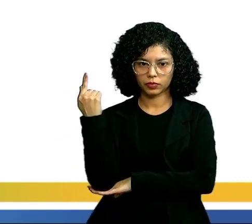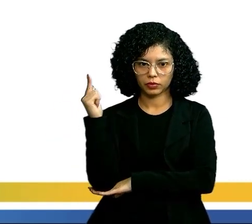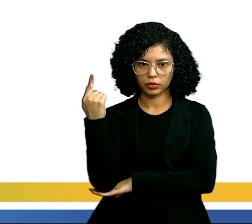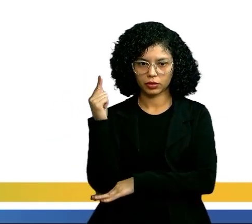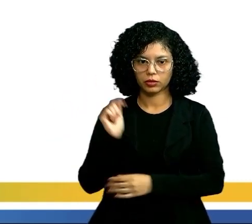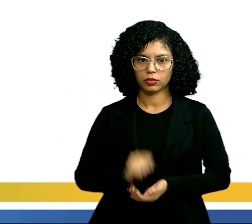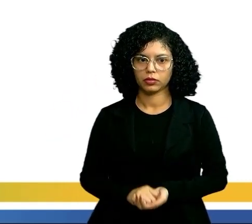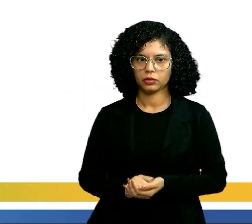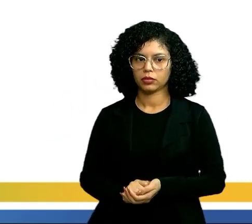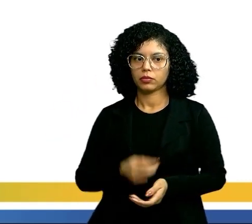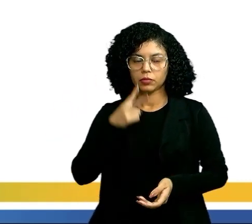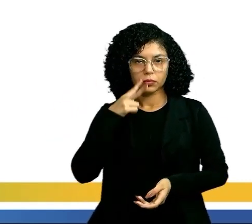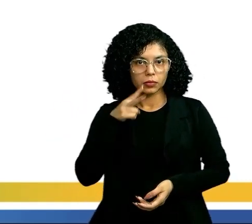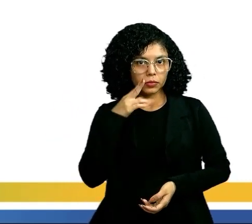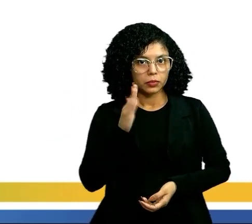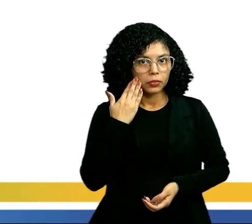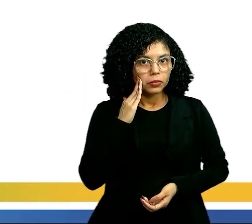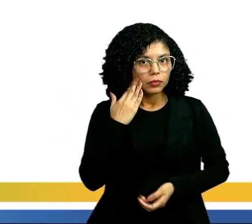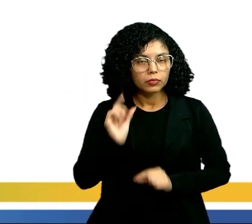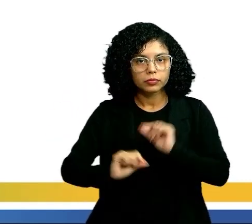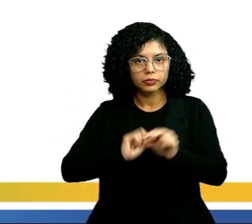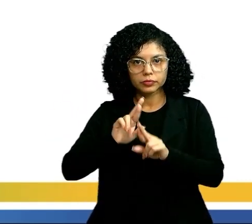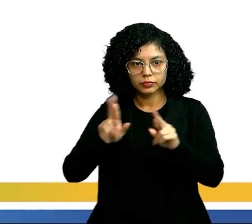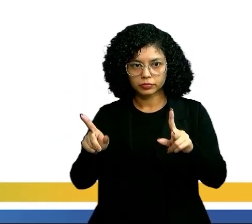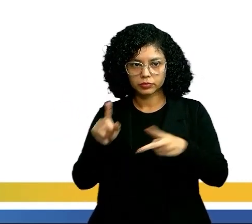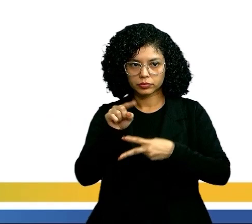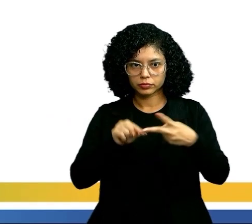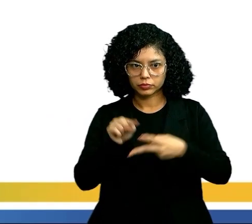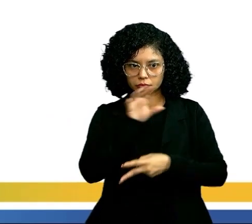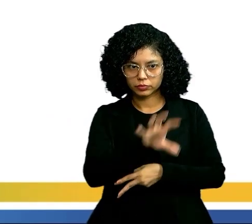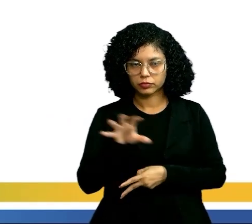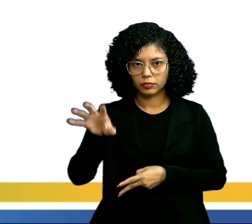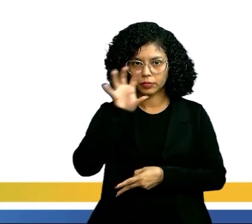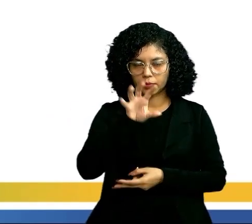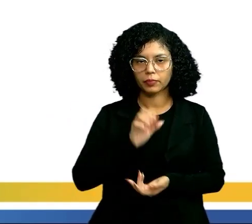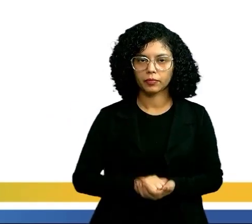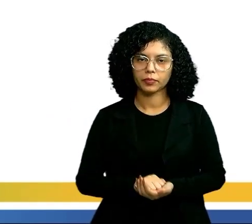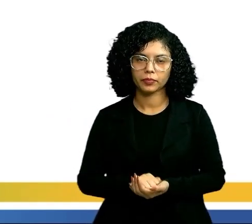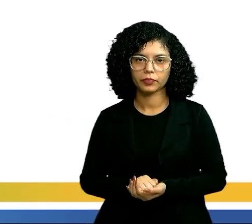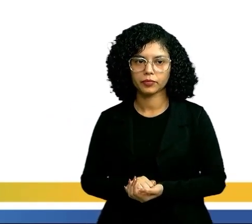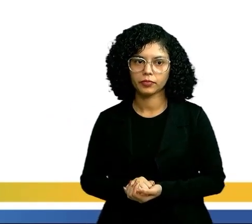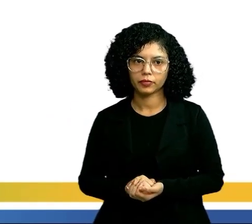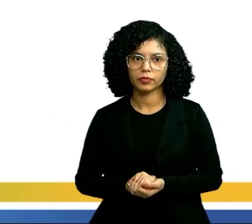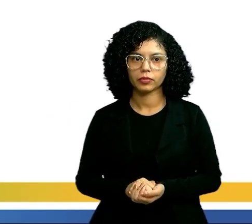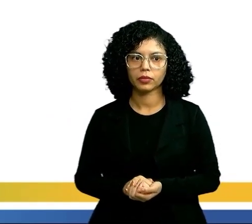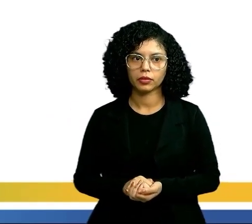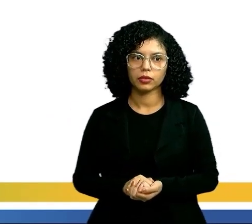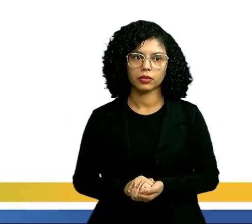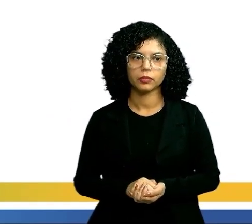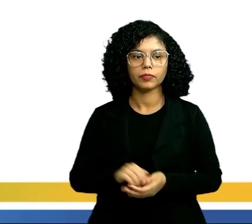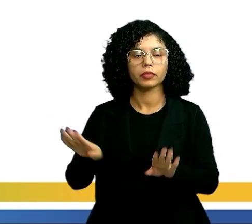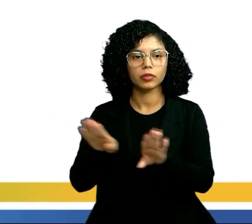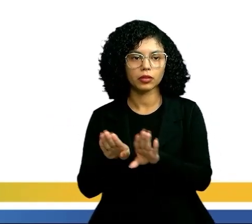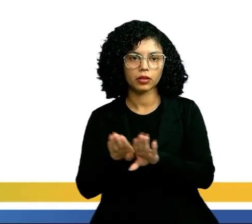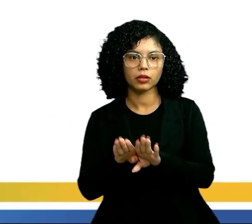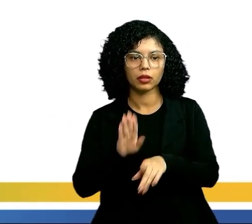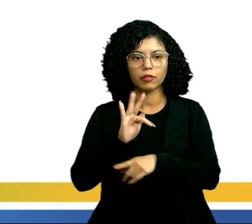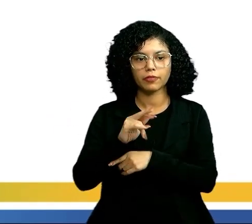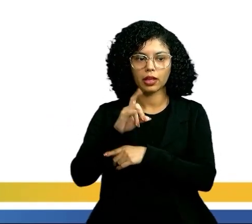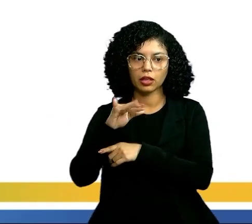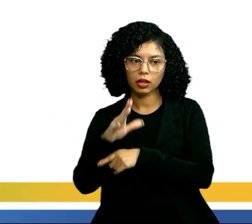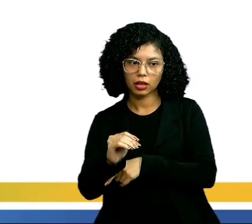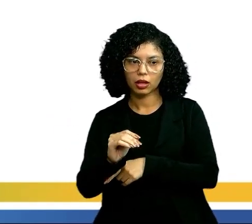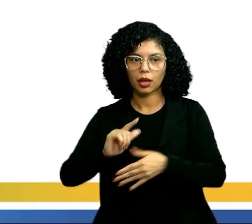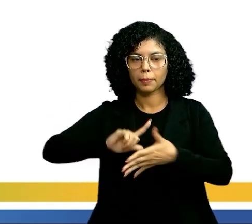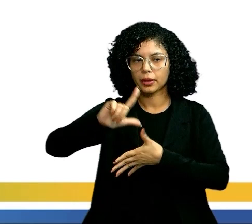geográficas, é interessante a gente entender a diferenciação entre essas duas regionalizações, tá? América anglo-saxônica e